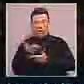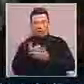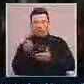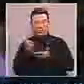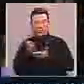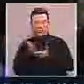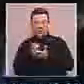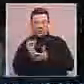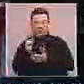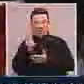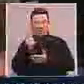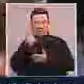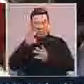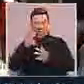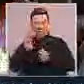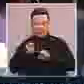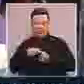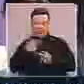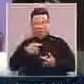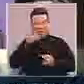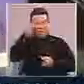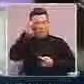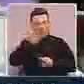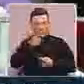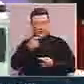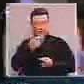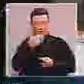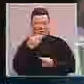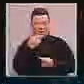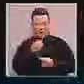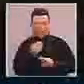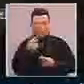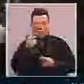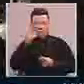participam alunos, investigadores, professores? Toda a gente da